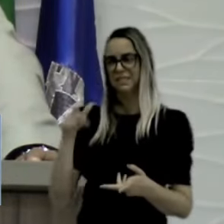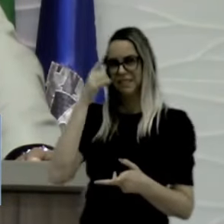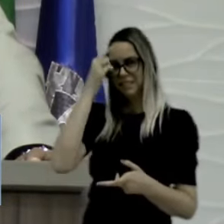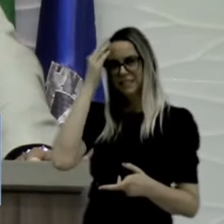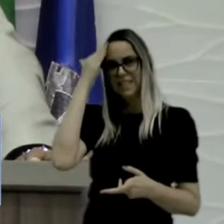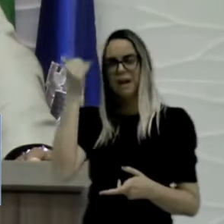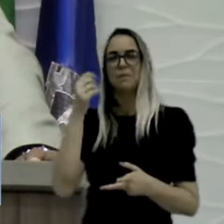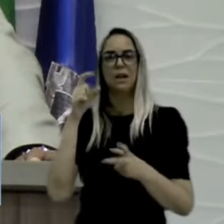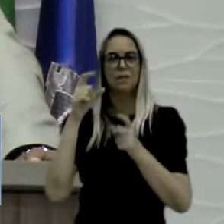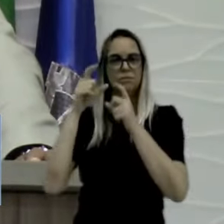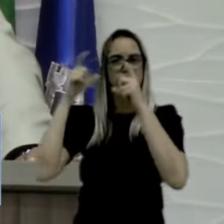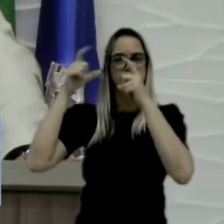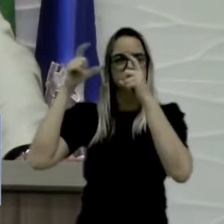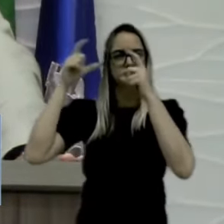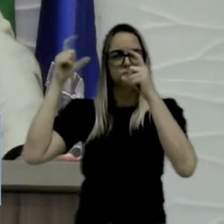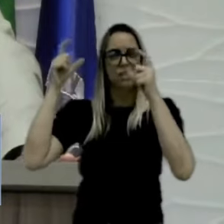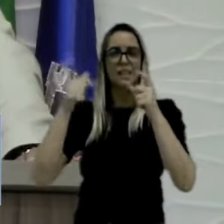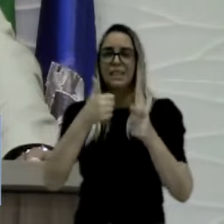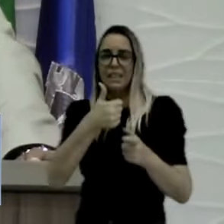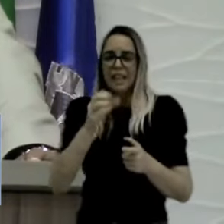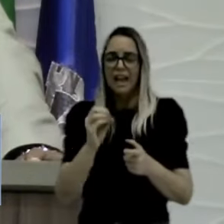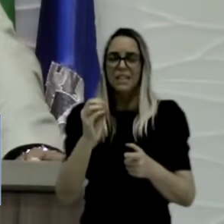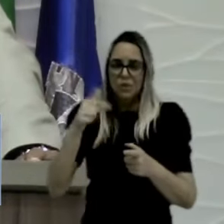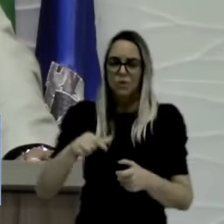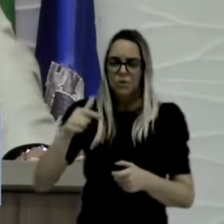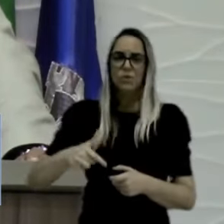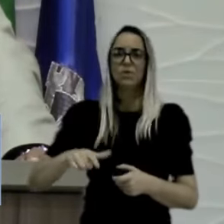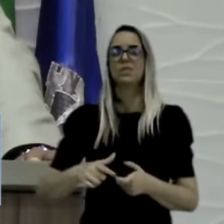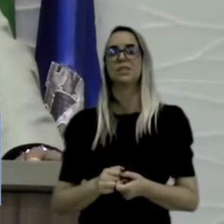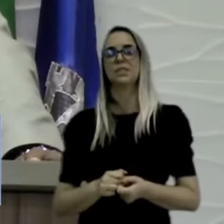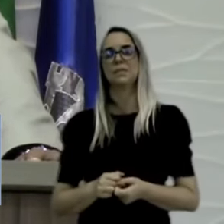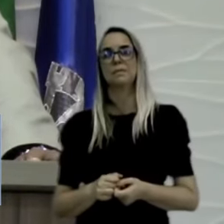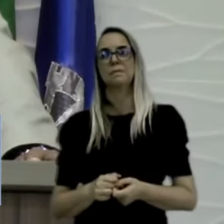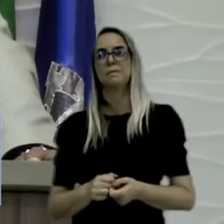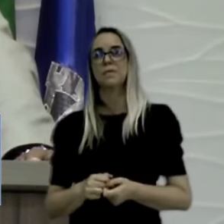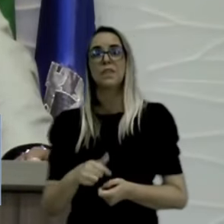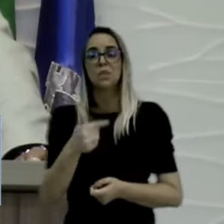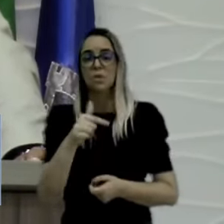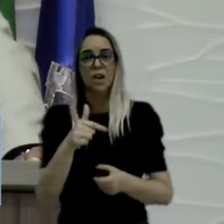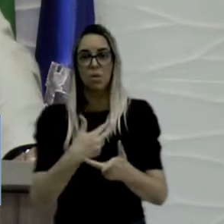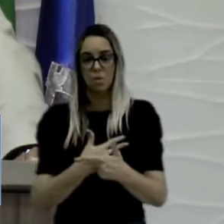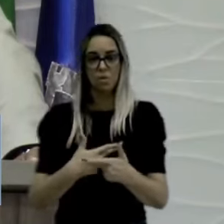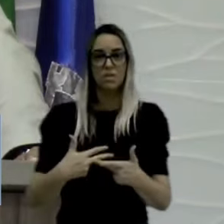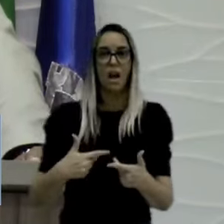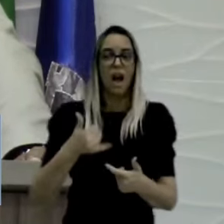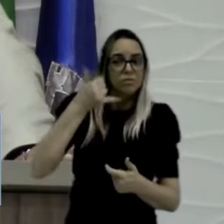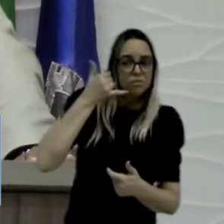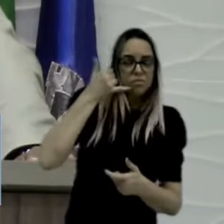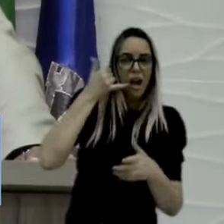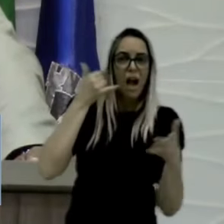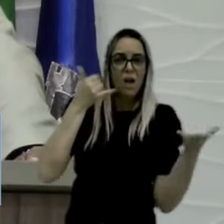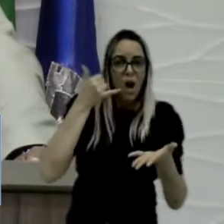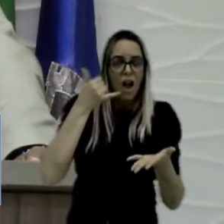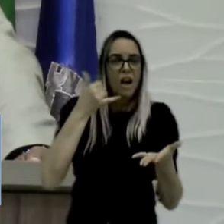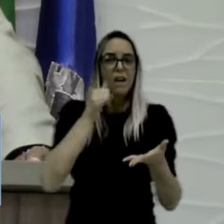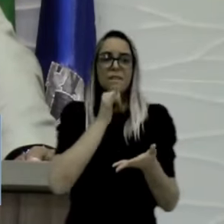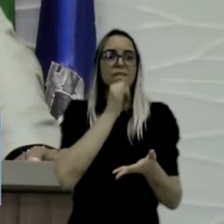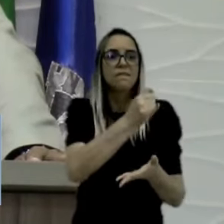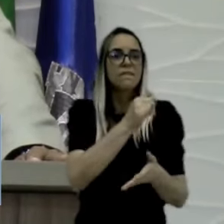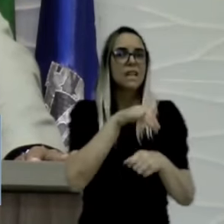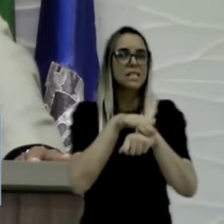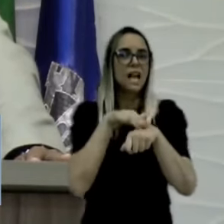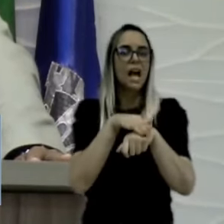cresceu 10 vezes o tamanho desse tumor atrás do olho dela. Não tem o material. Ele ligou para mim agora para me falar com a deputada Débora